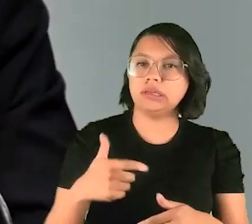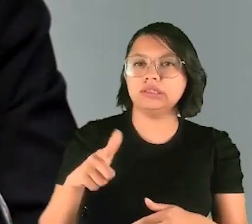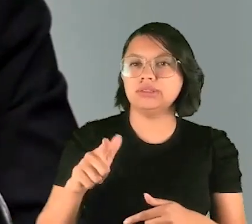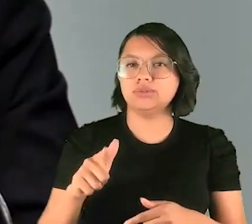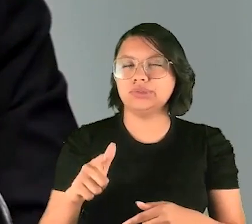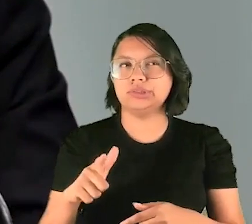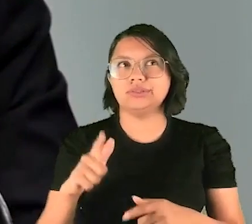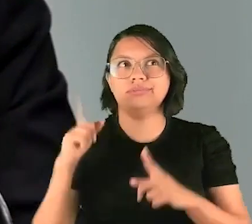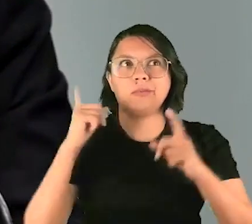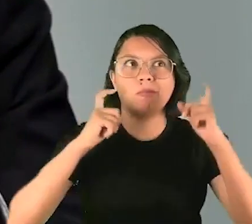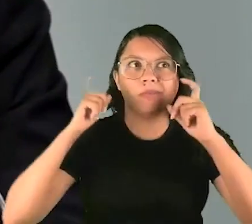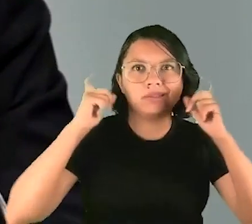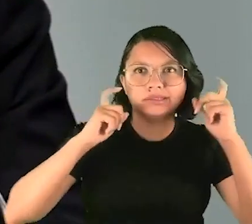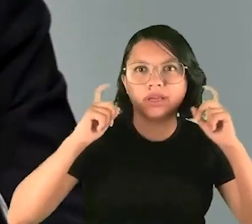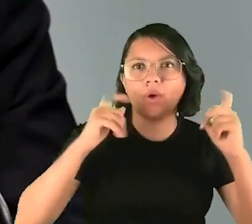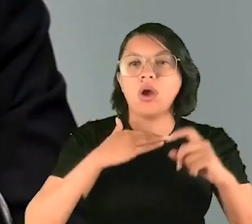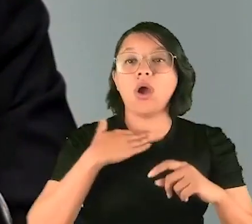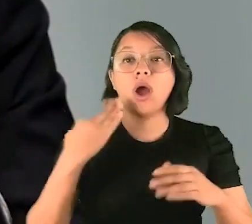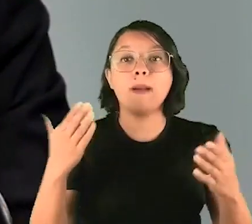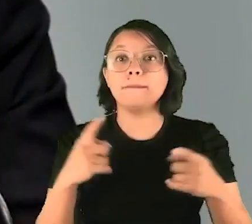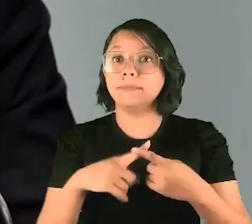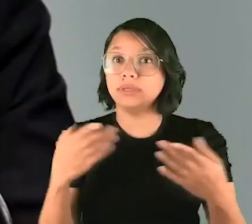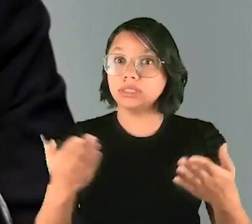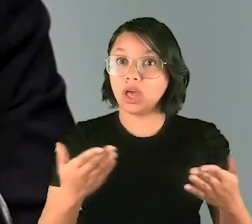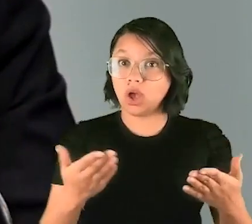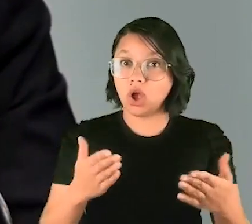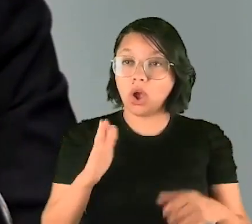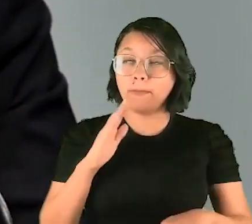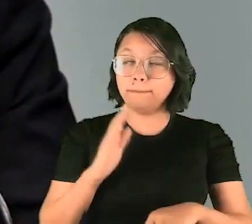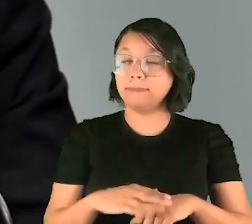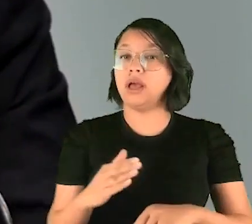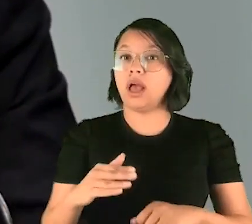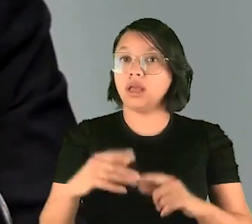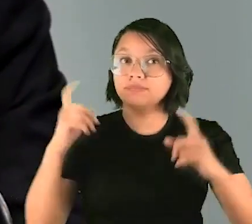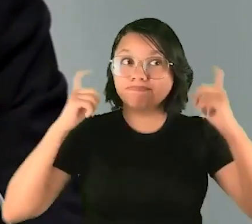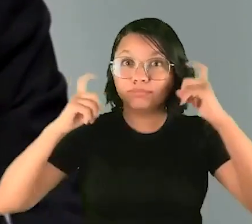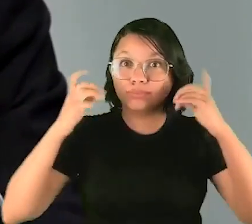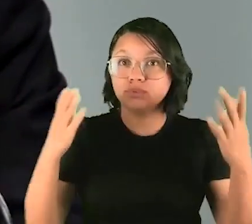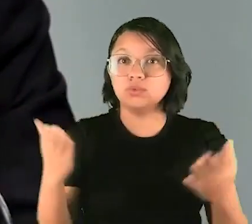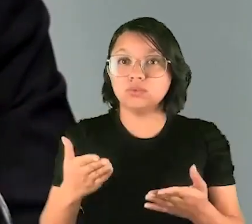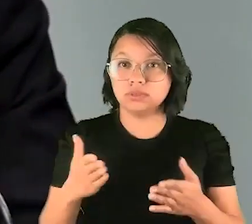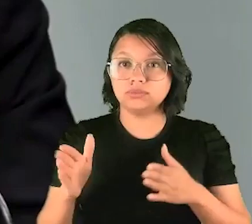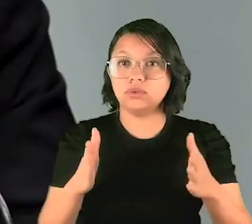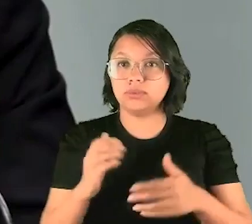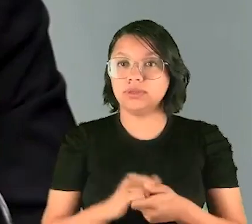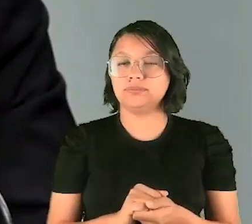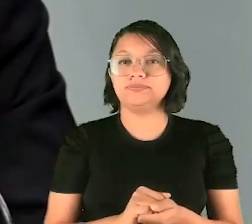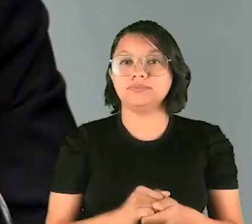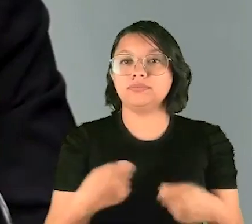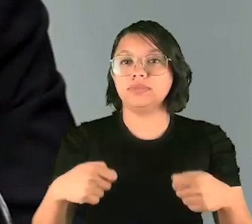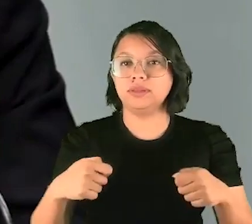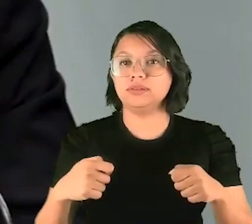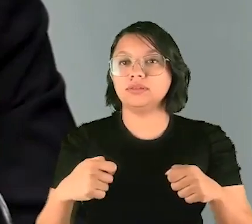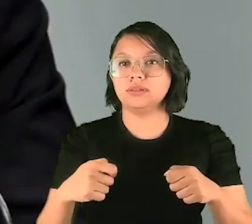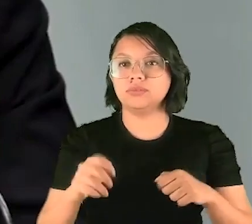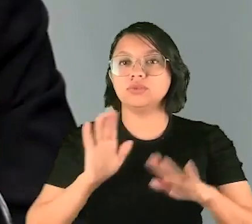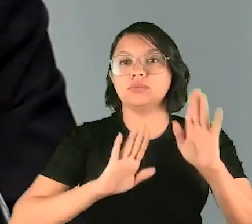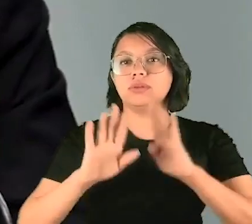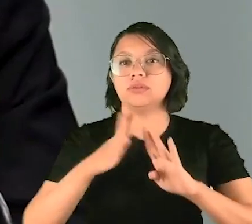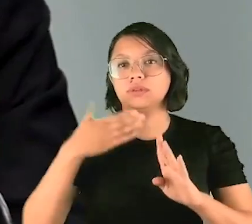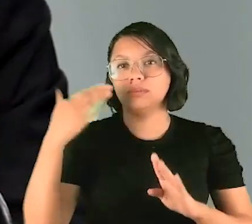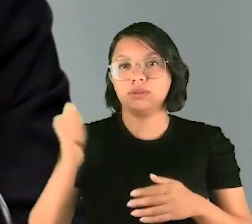que tradicionalmente não tinham essa preocupação tão grande, como a chinesa, estão ficando mais preocupadas com essa